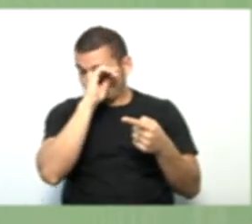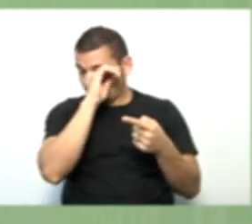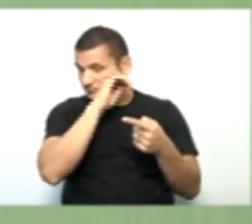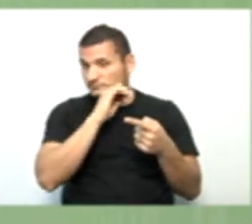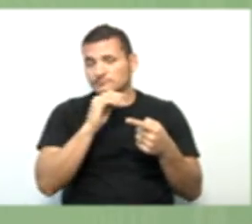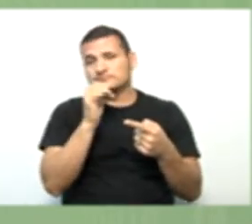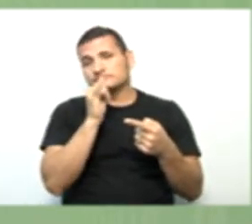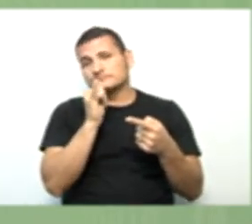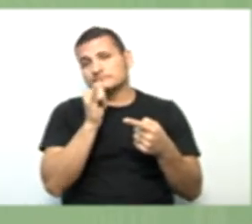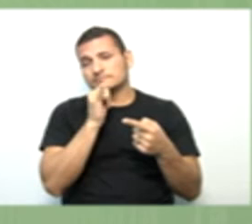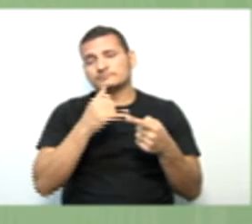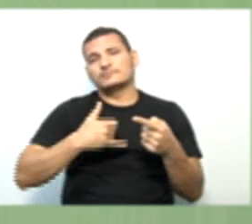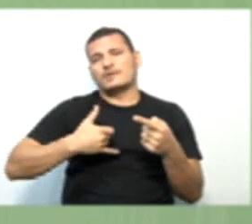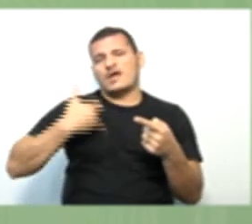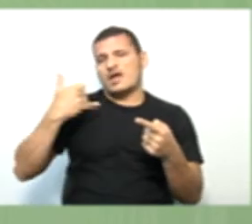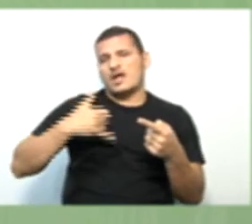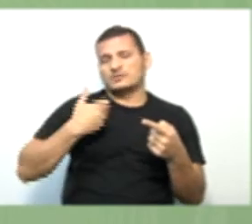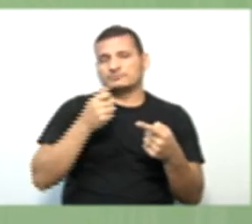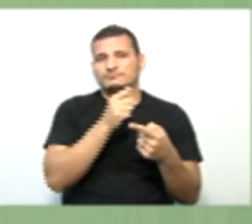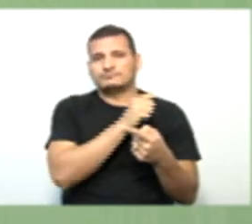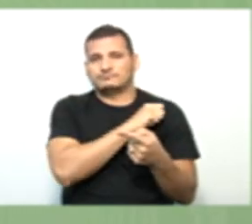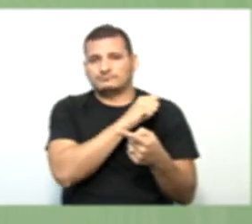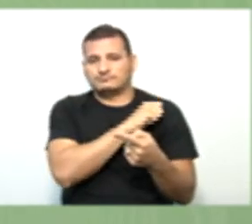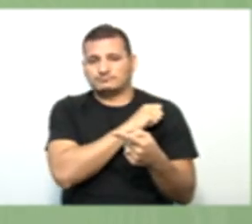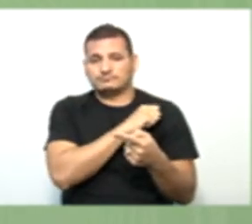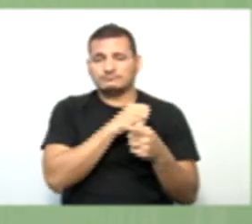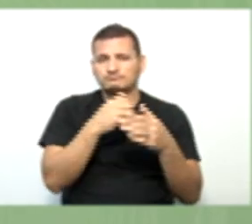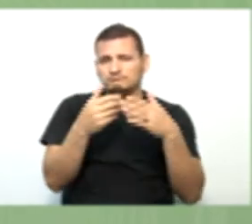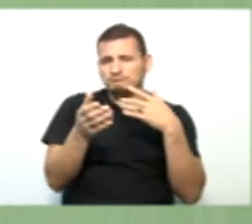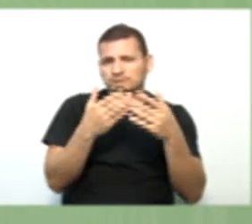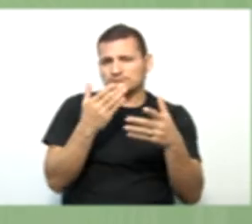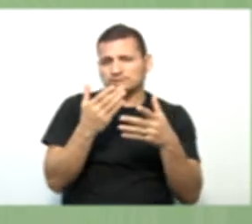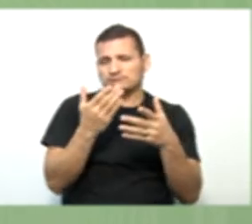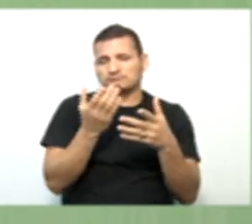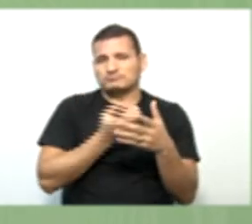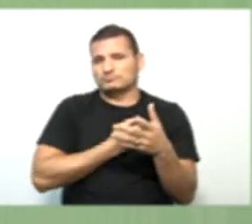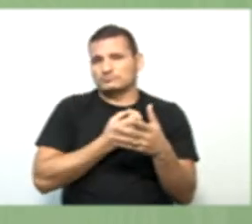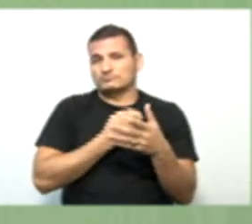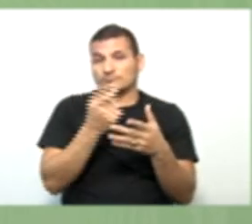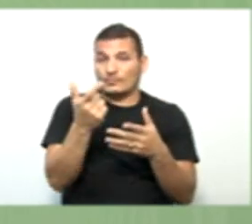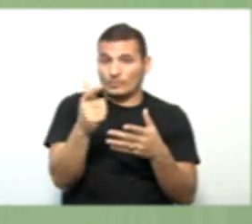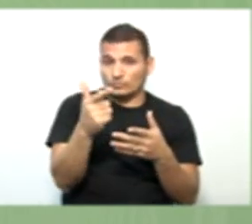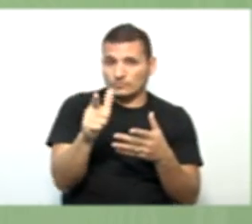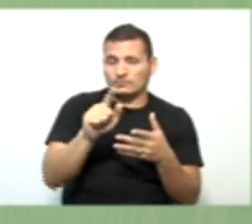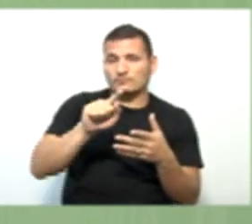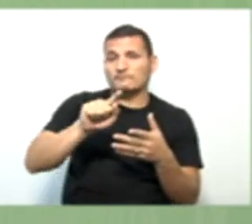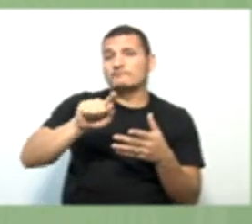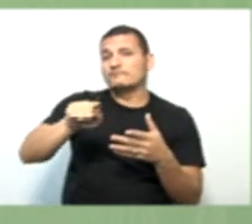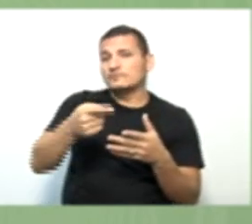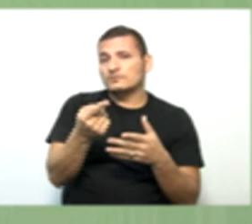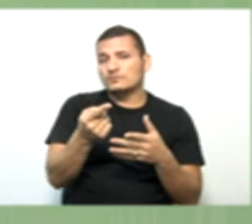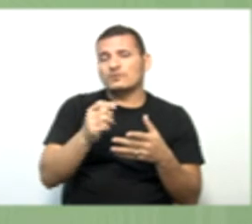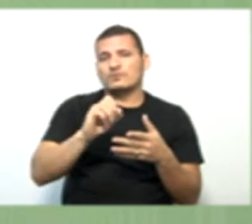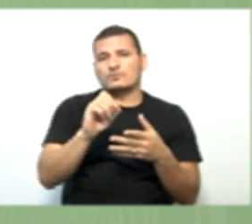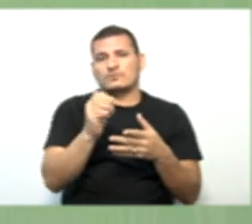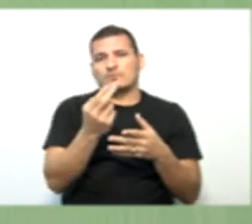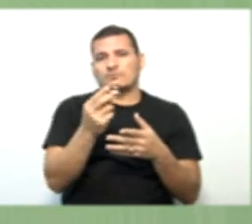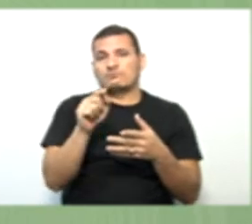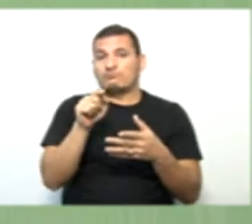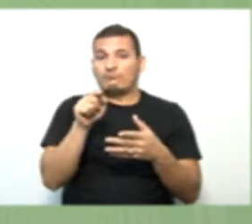aluno. Então, qualquer tipo de dado que não tenha casas decimais, que não possa ser quebrado, como a gente costuma